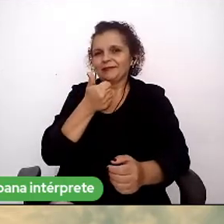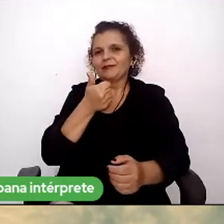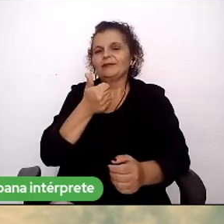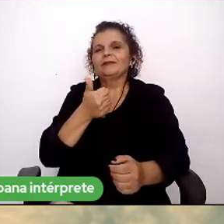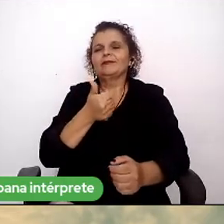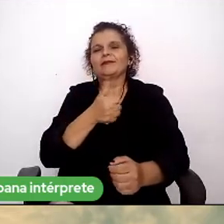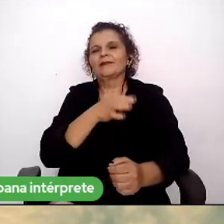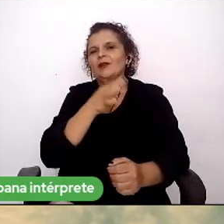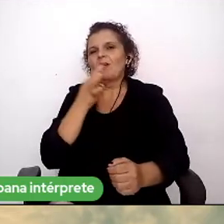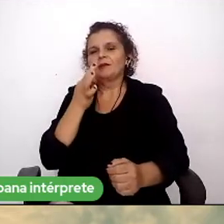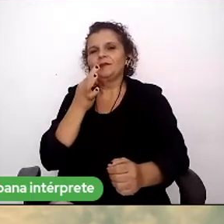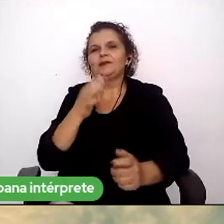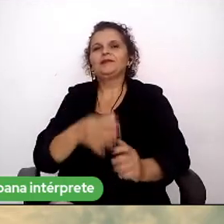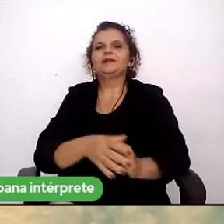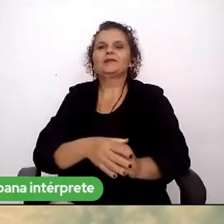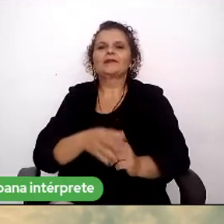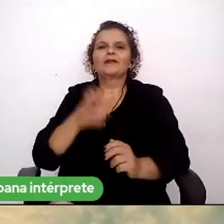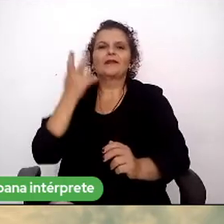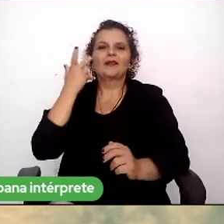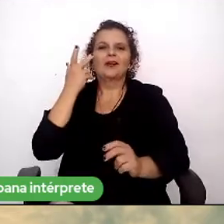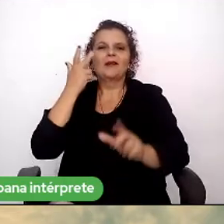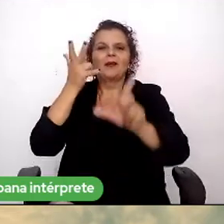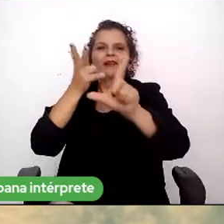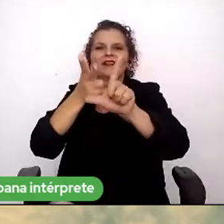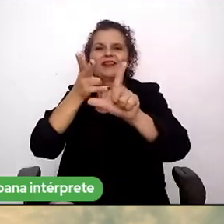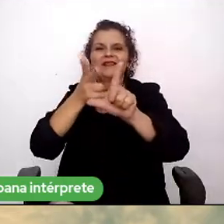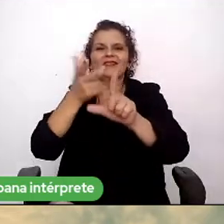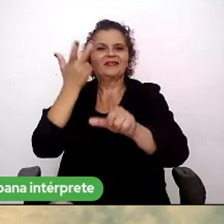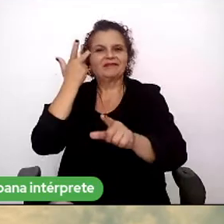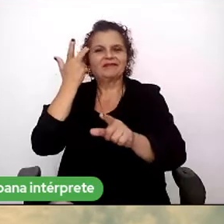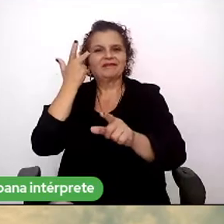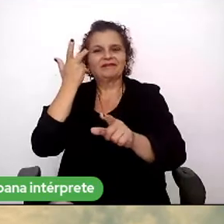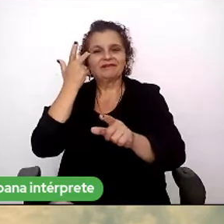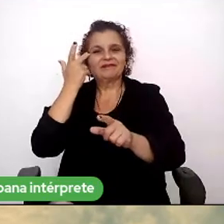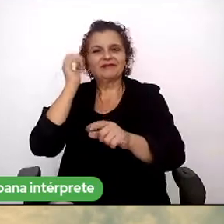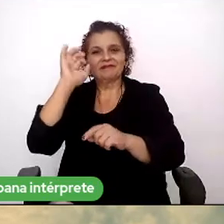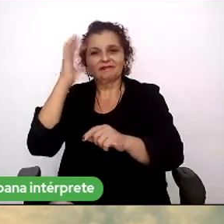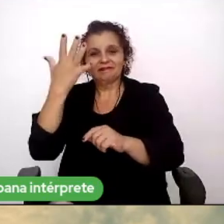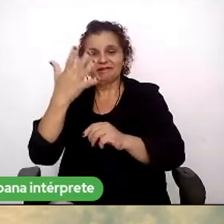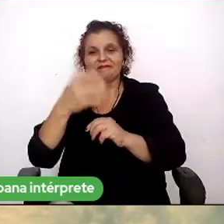Problemas técnicos normais do remoto. É isso aí.